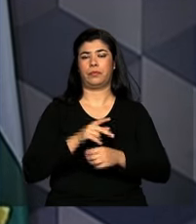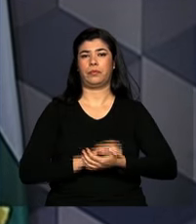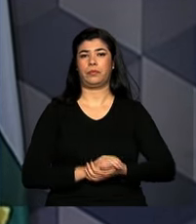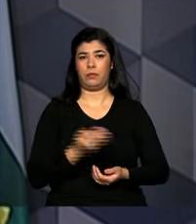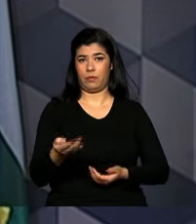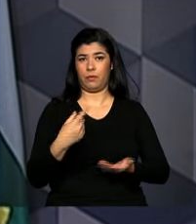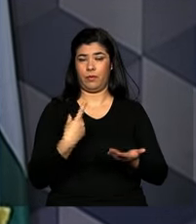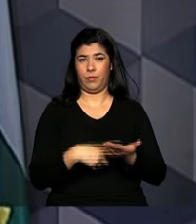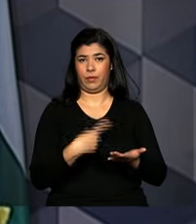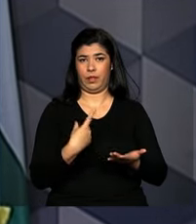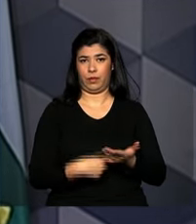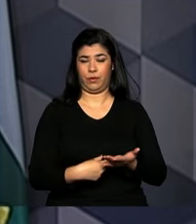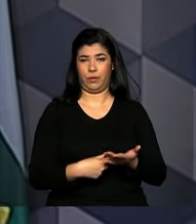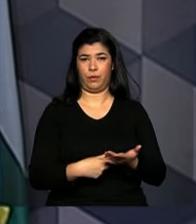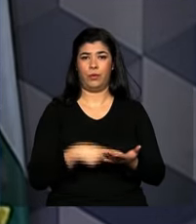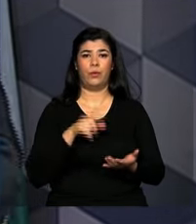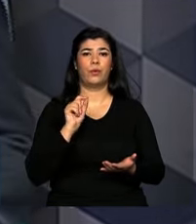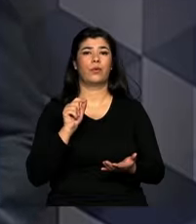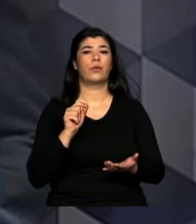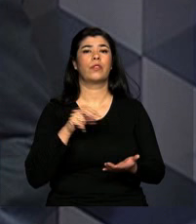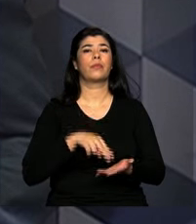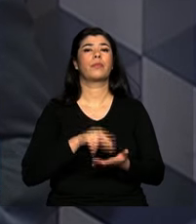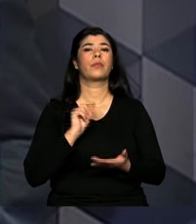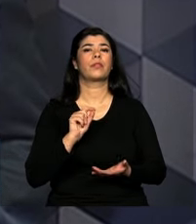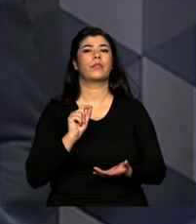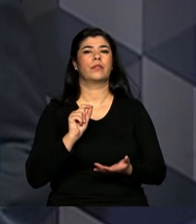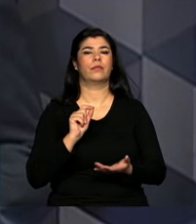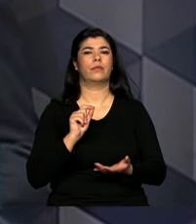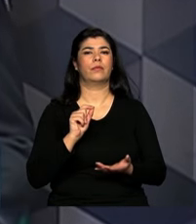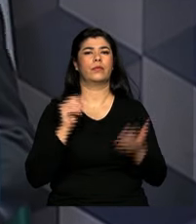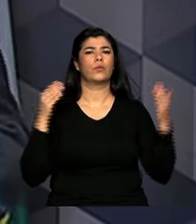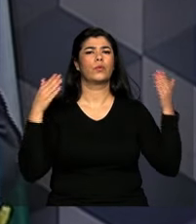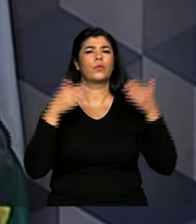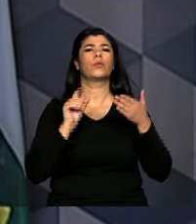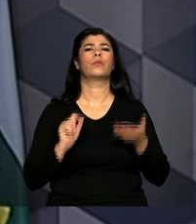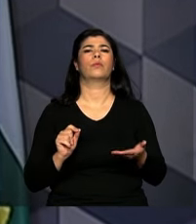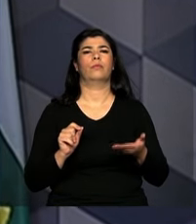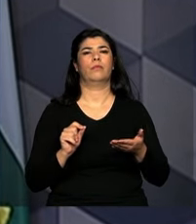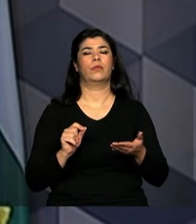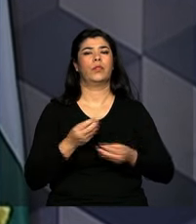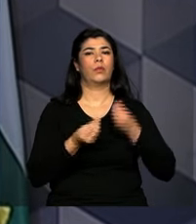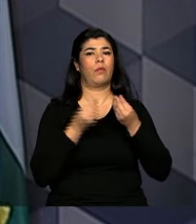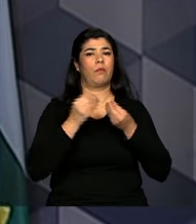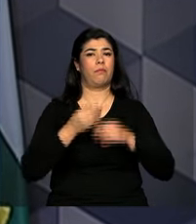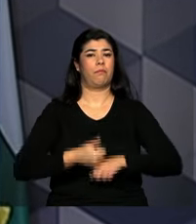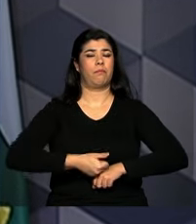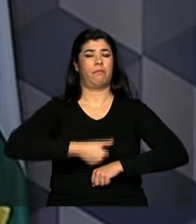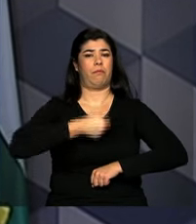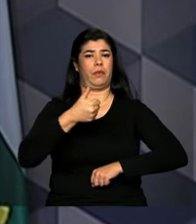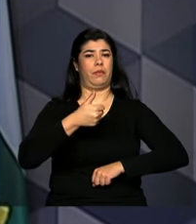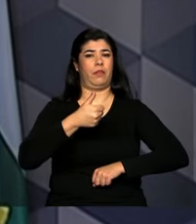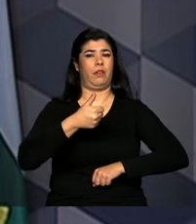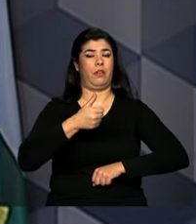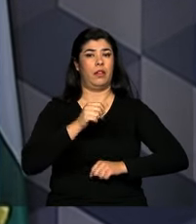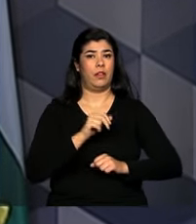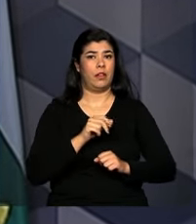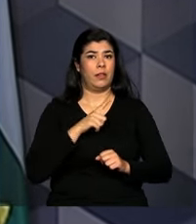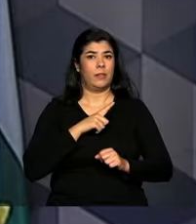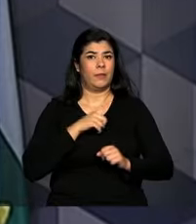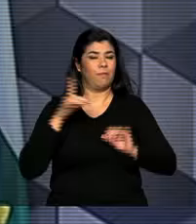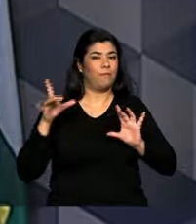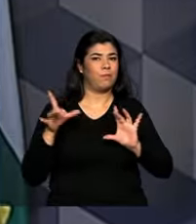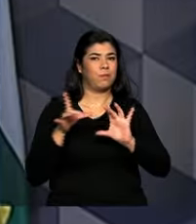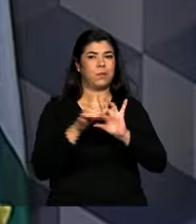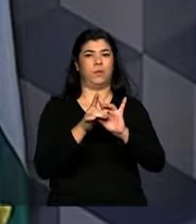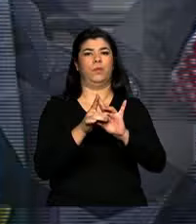esse acordo ele está assentado exatamente aí. Como é que nós melhoramos e fortalecemos a